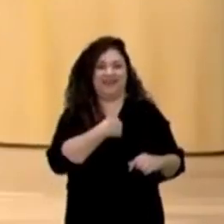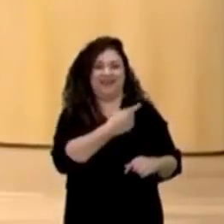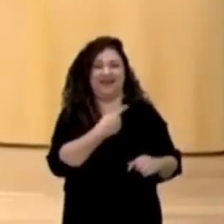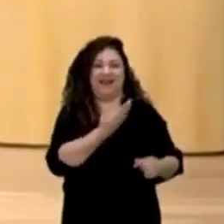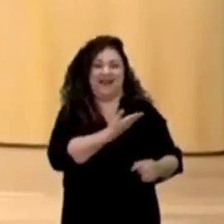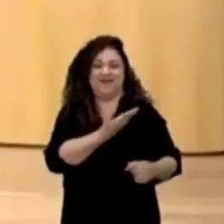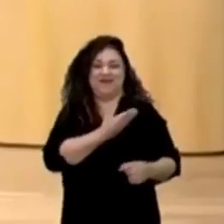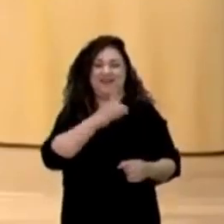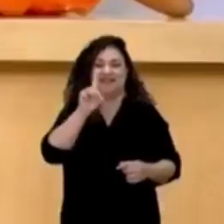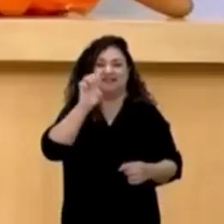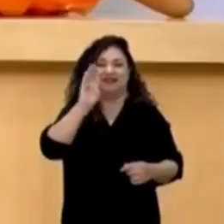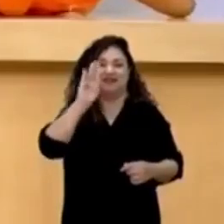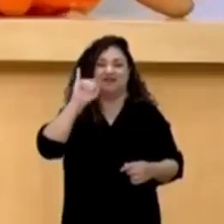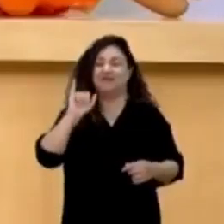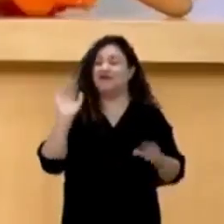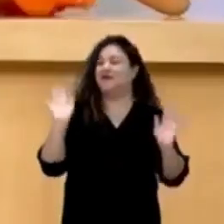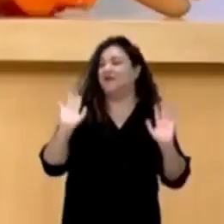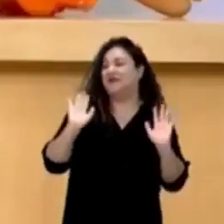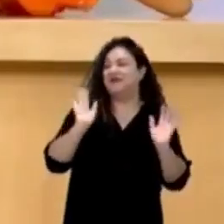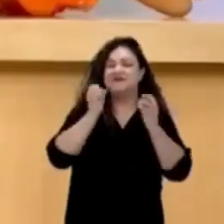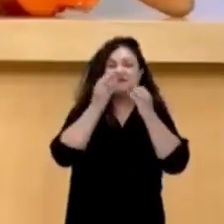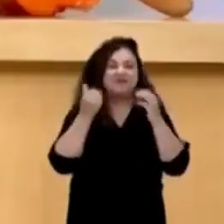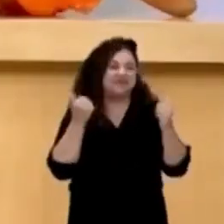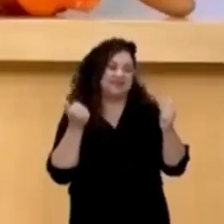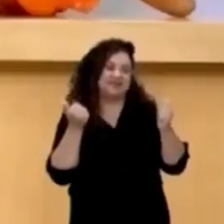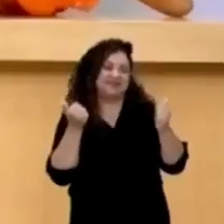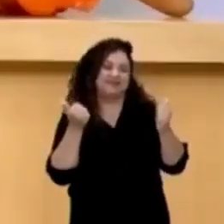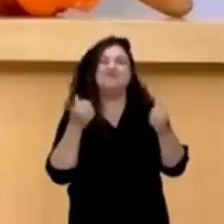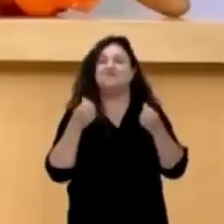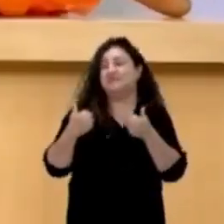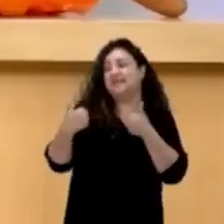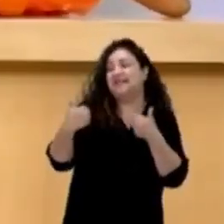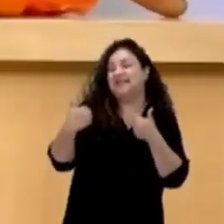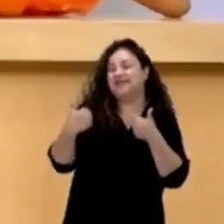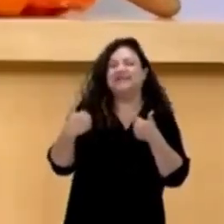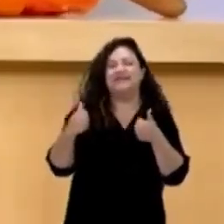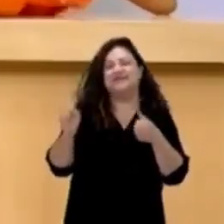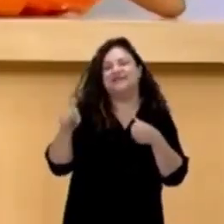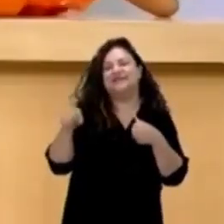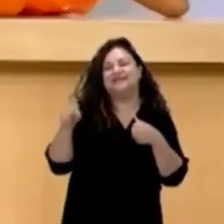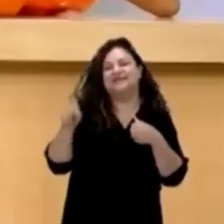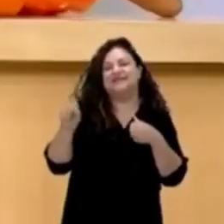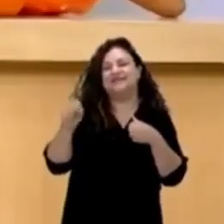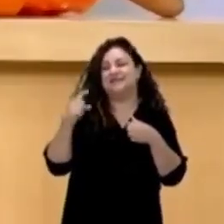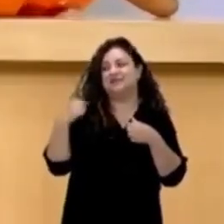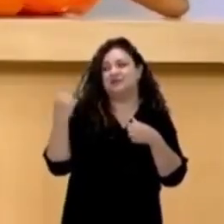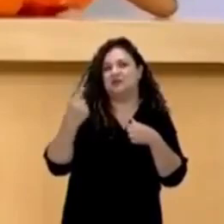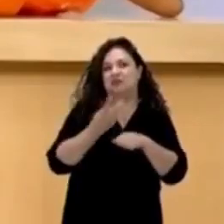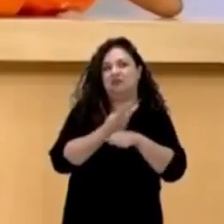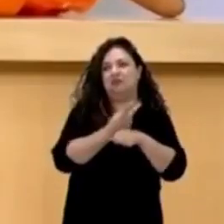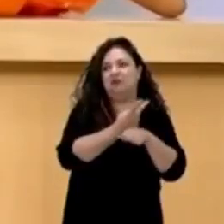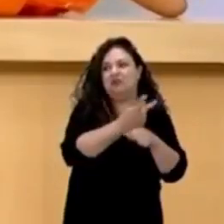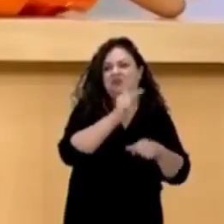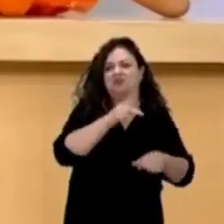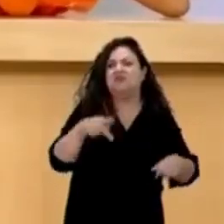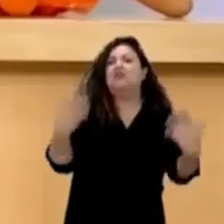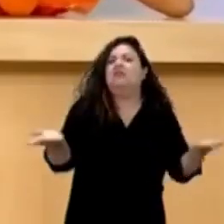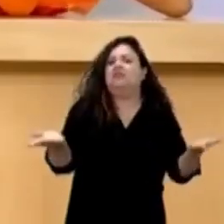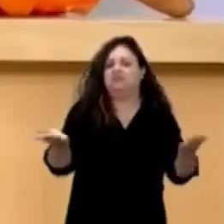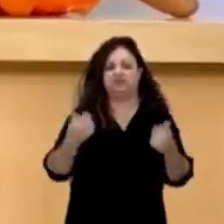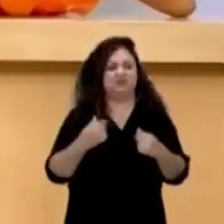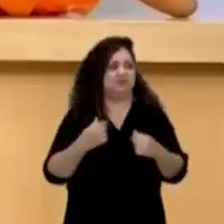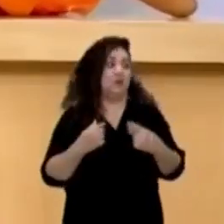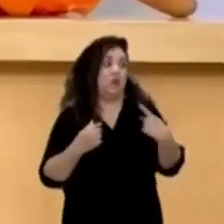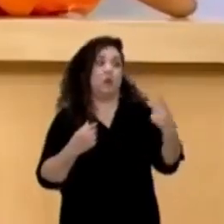Deb? Oi, tudo bem? Sou eu sim, tudo bem? Nós estamos atrás dele. Cadê ele? Nós